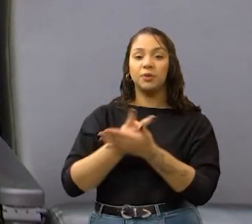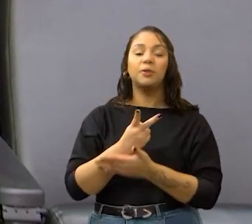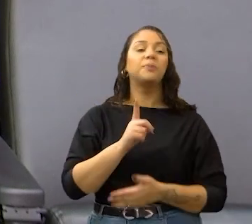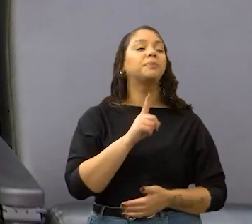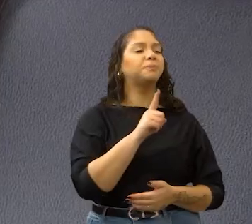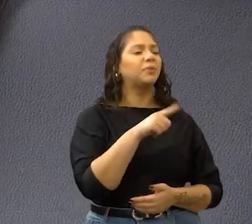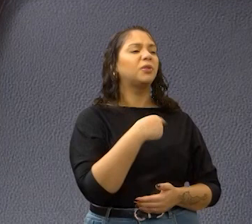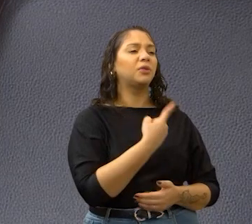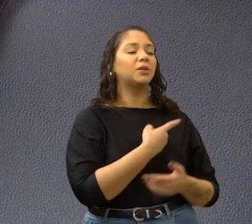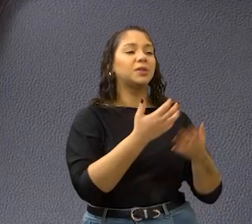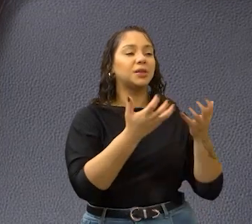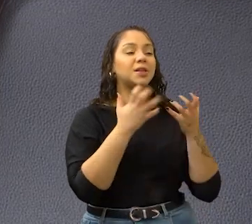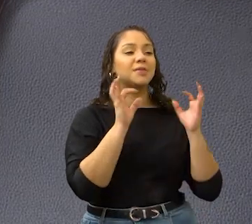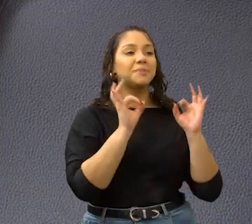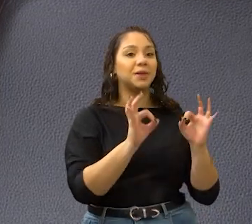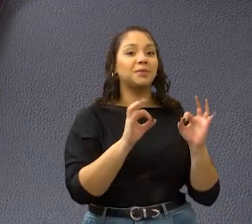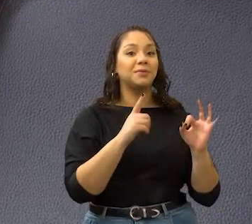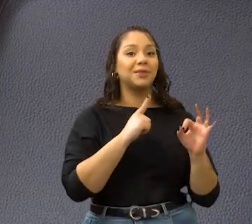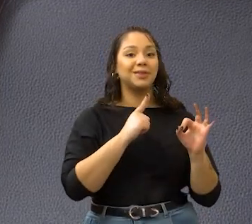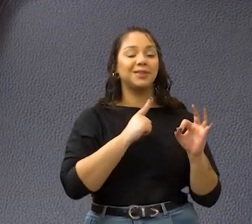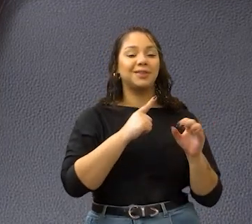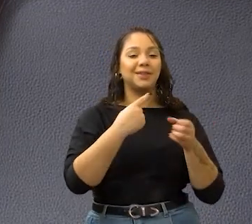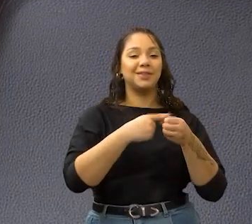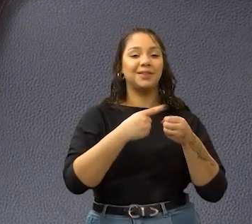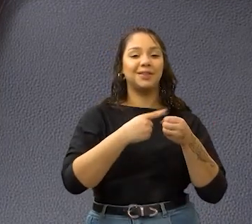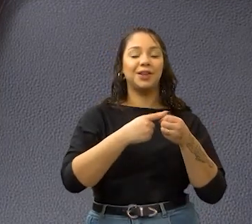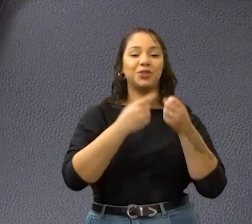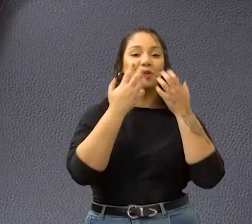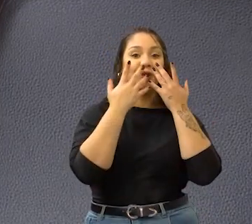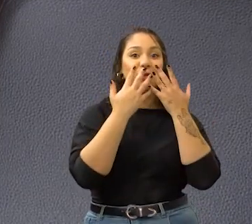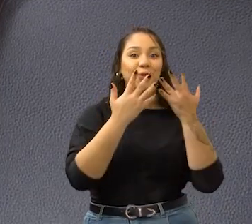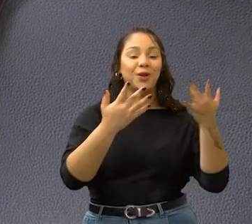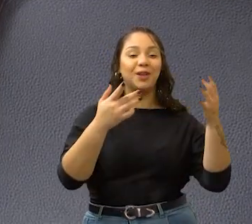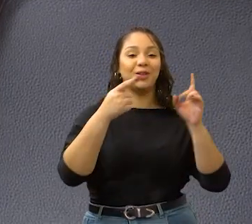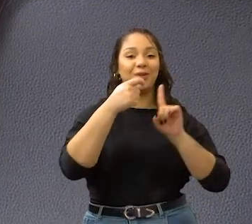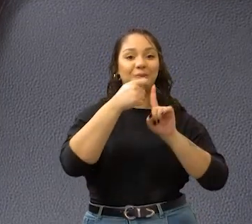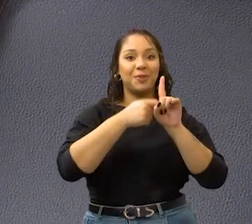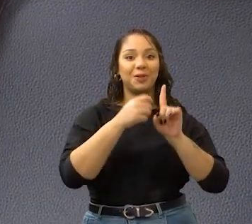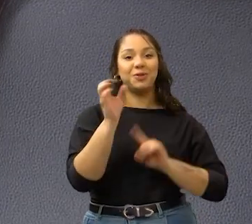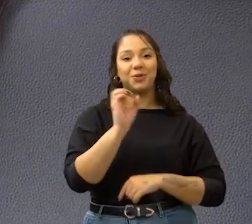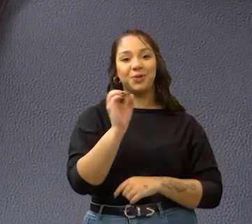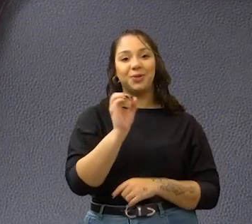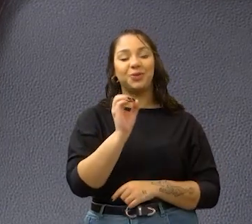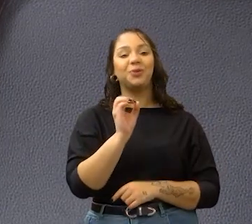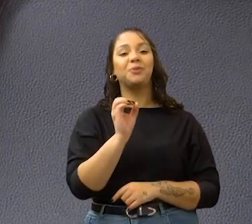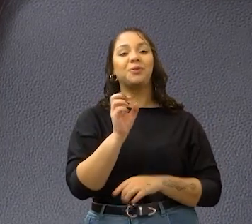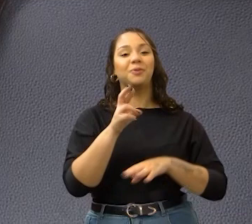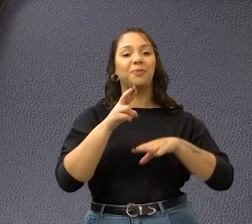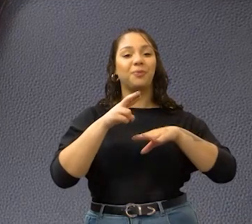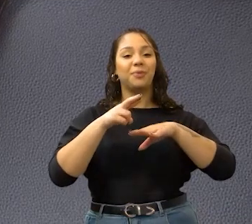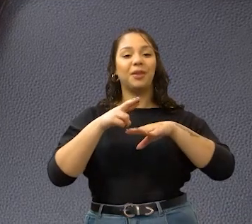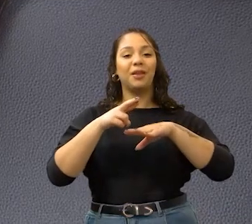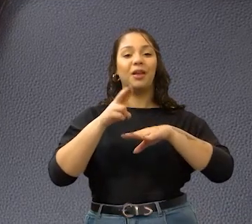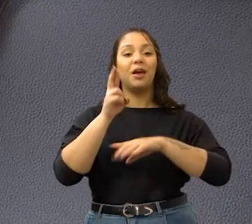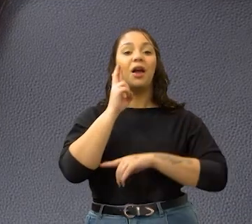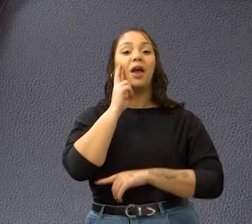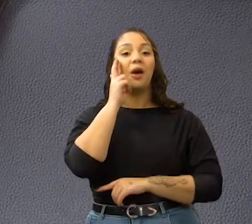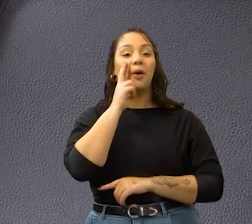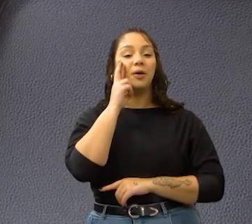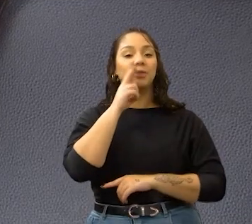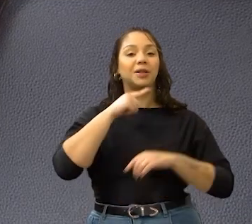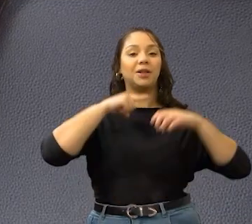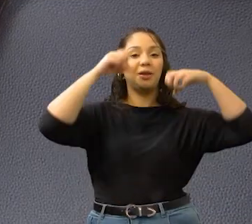visibilidade a essa causa? A gente gostaria muito de deixar a cidade colorida. A gente tem no mês de outubro, outubro rosa, né? Os equipamentos